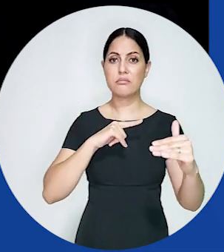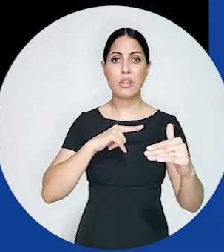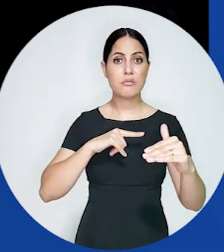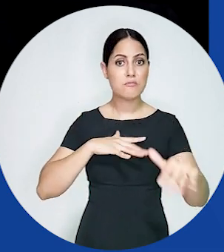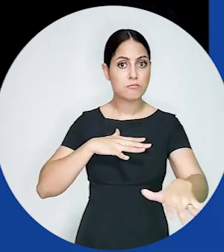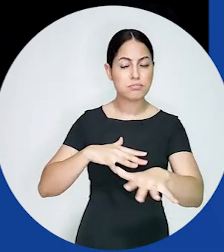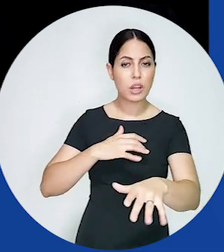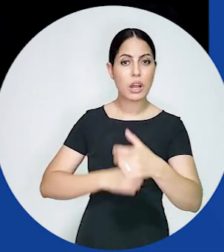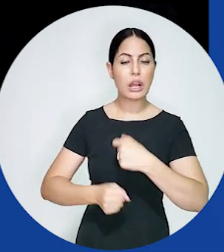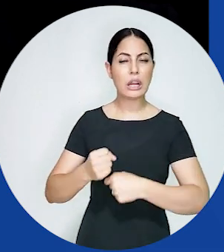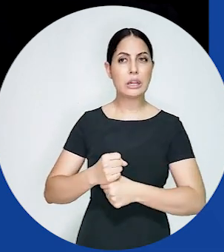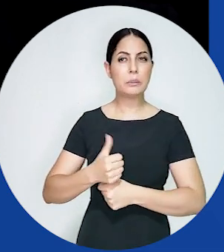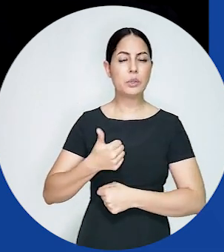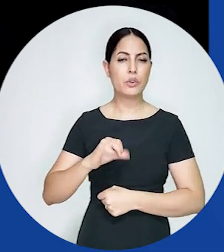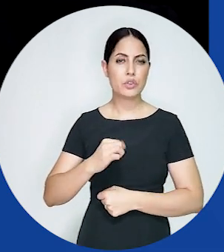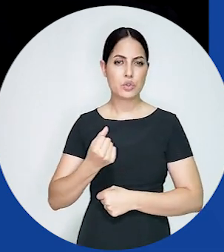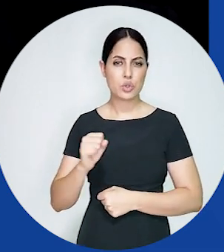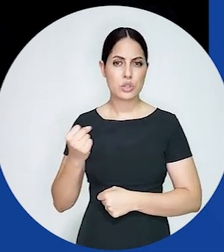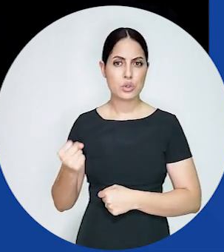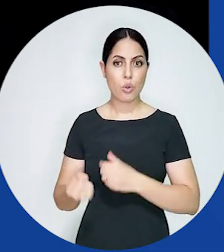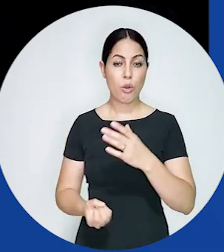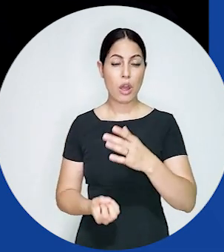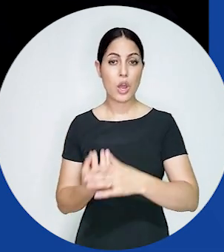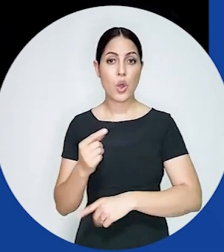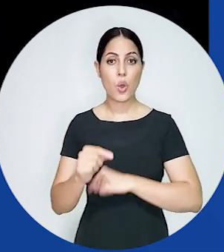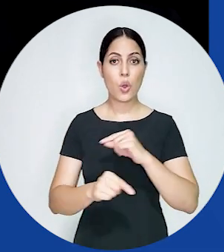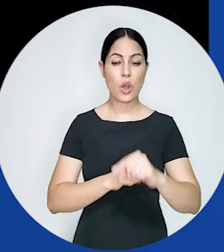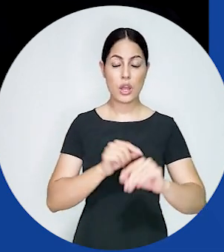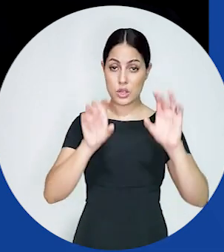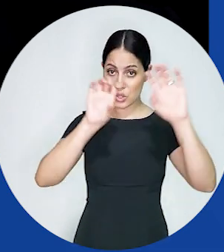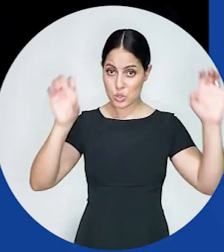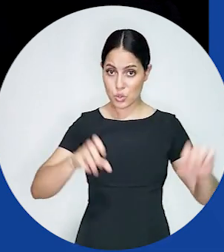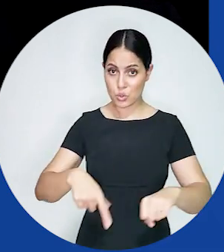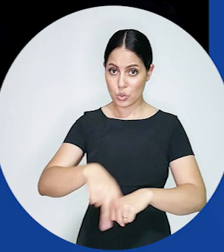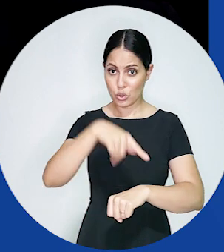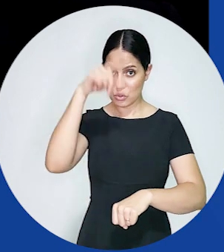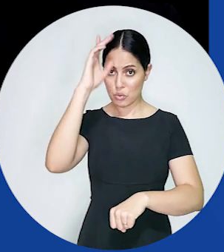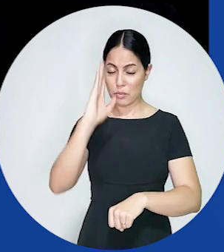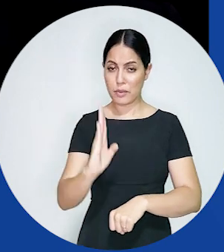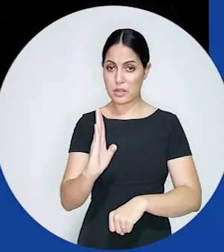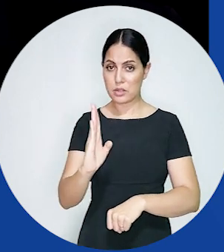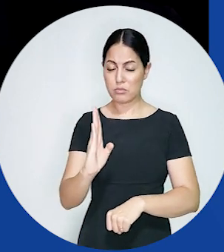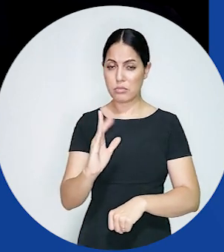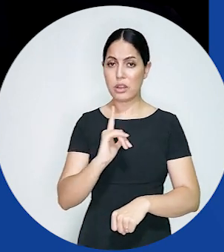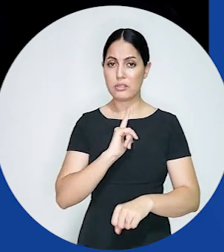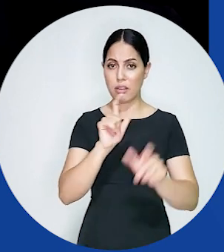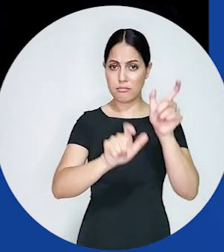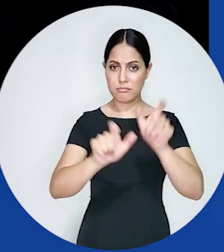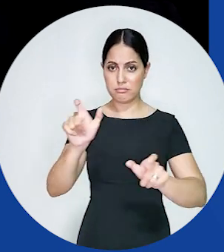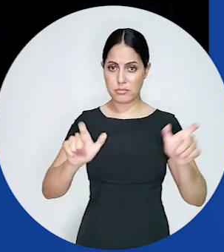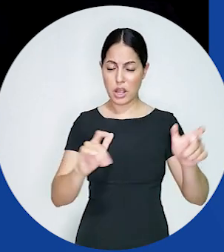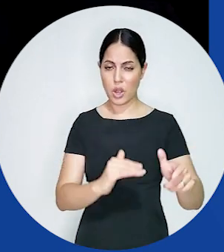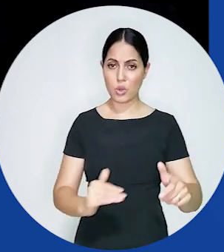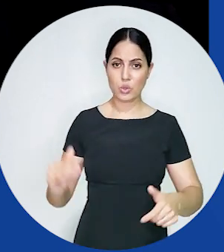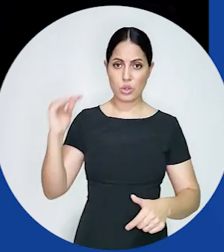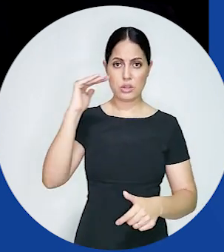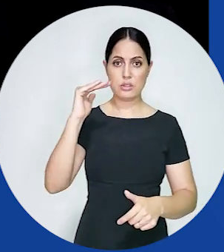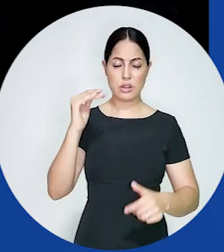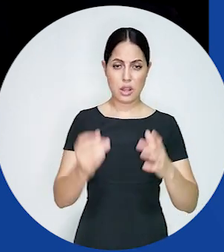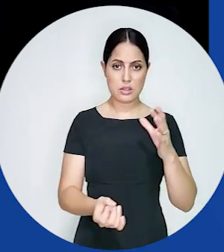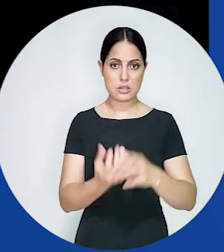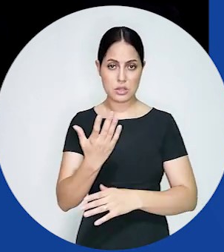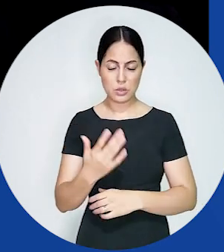manifestou-se definitivamente em 5 de outubro de 1988, recriou o Estado brasileiro e